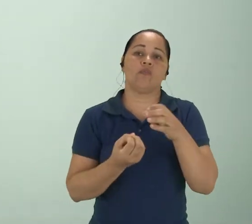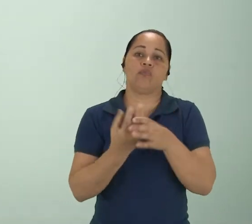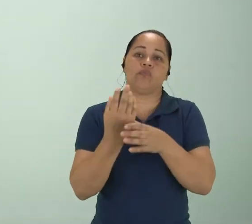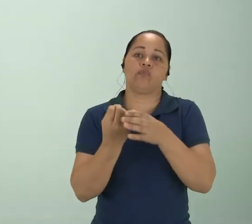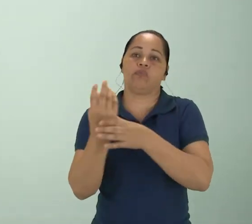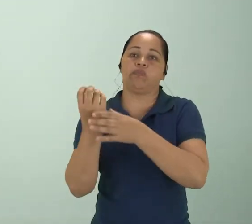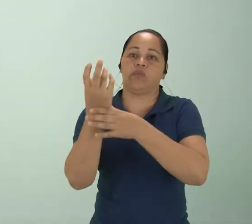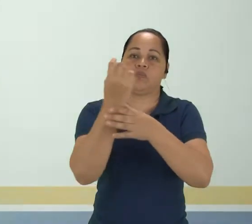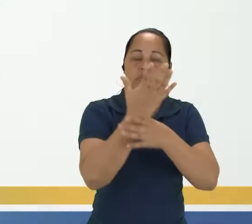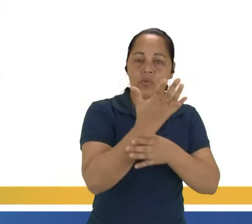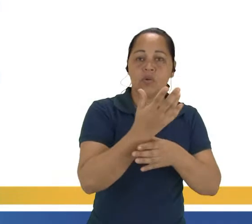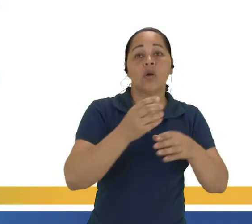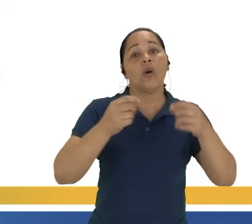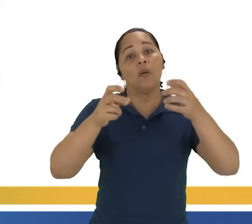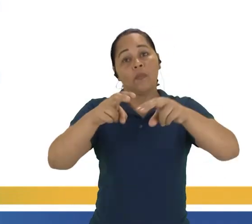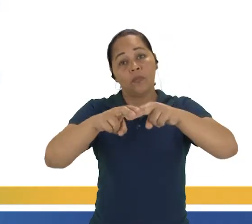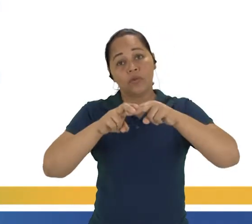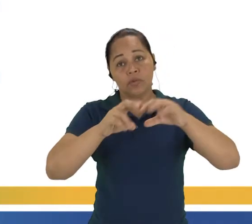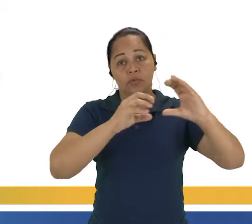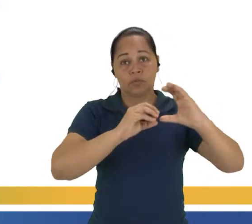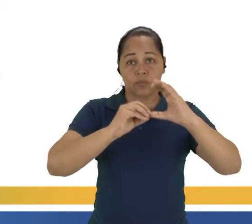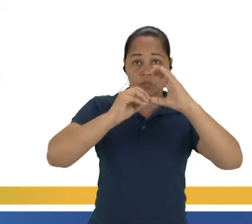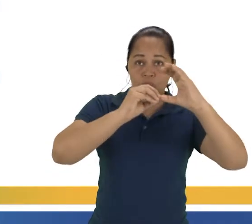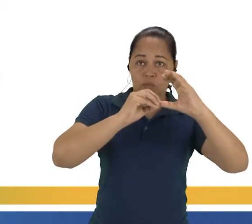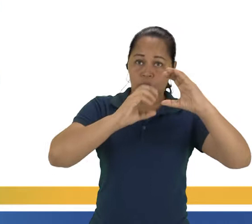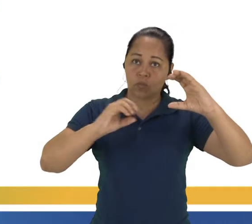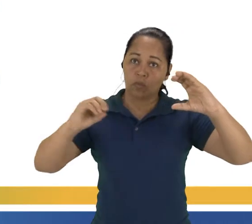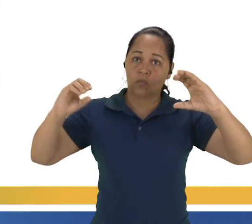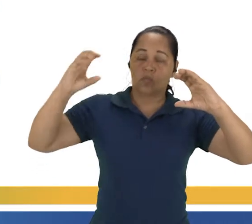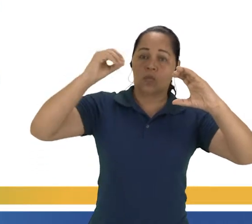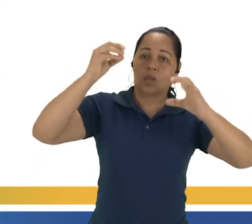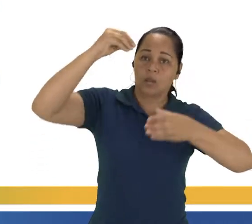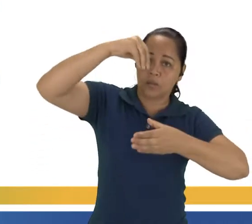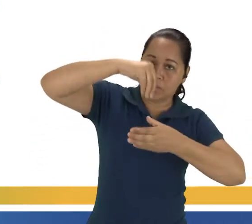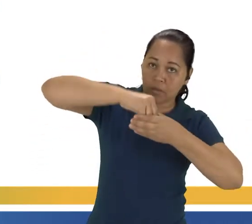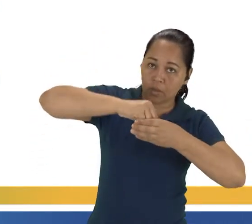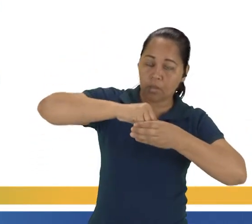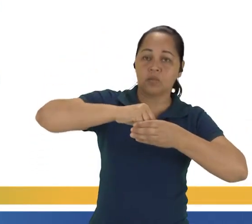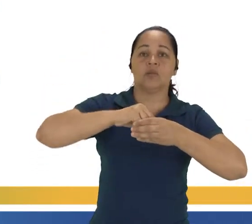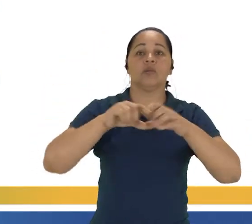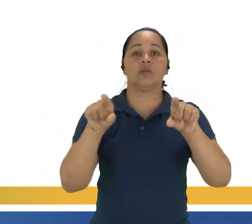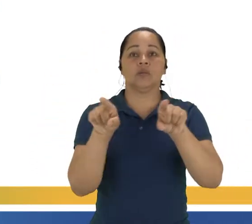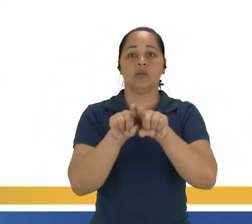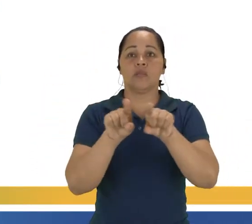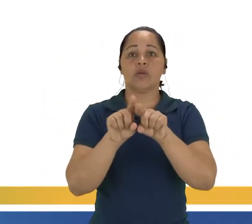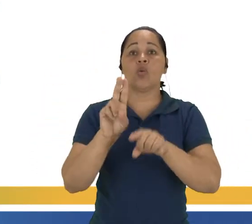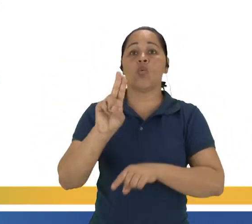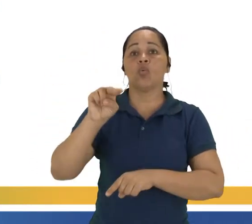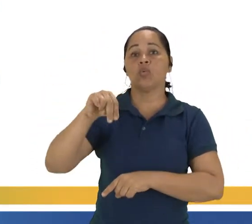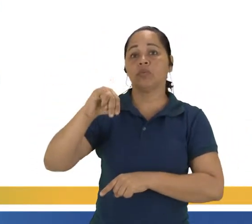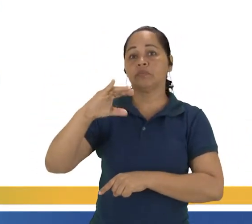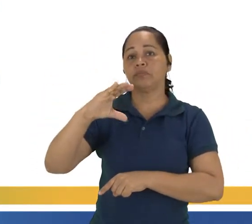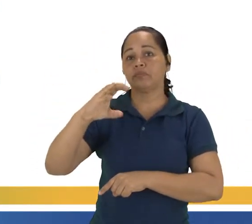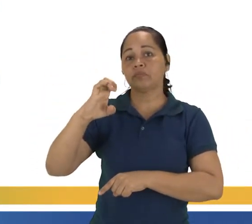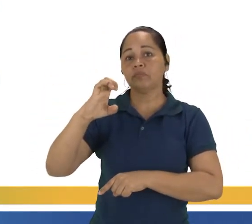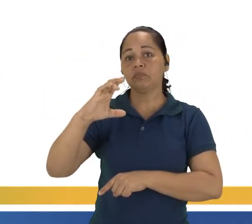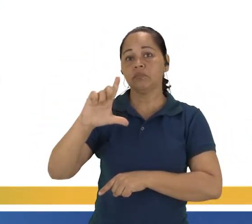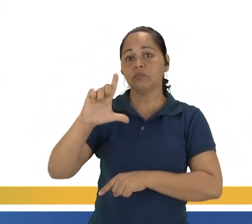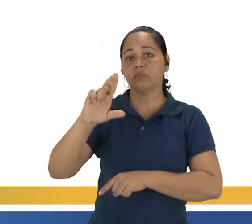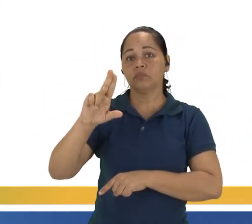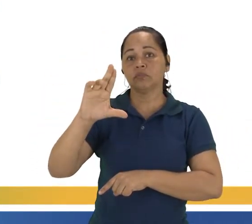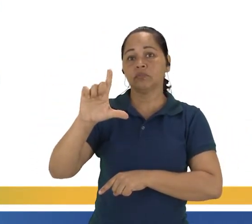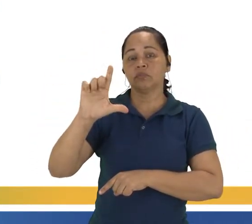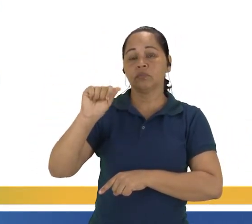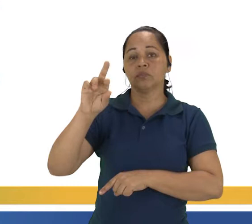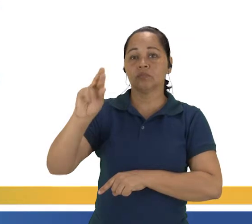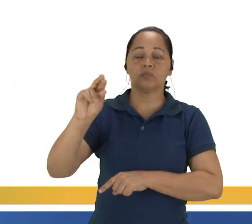Então, a divisão celular acontece nos organismos pluricelulares, né? E nas células unicelulares, essa divisão